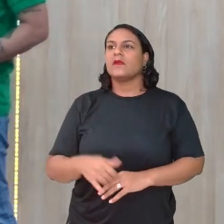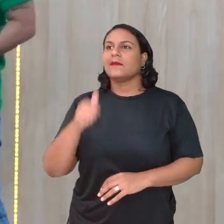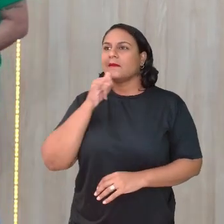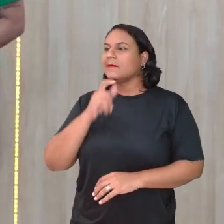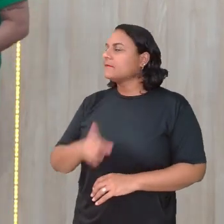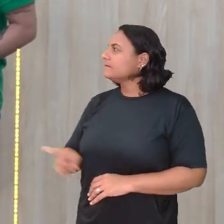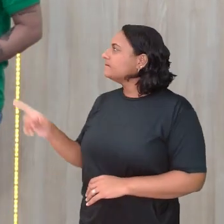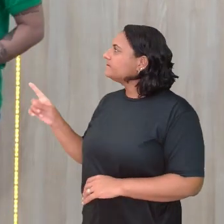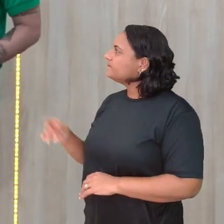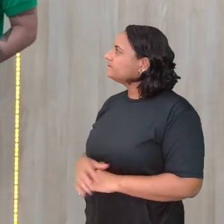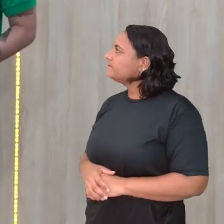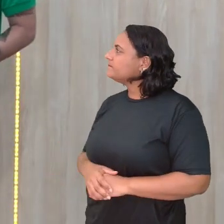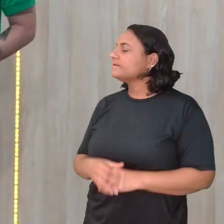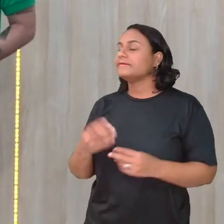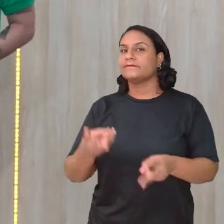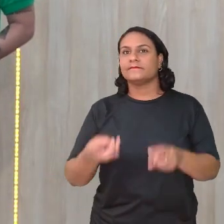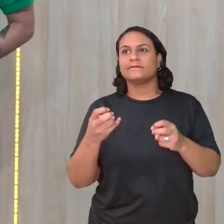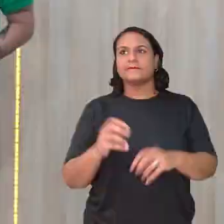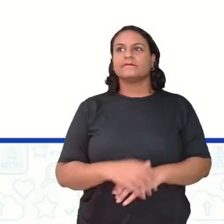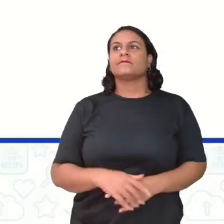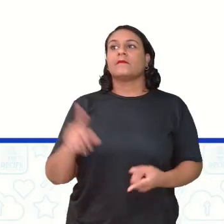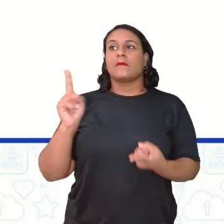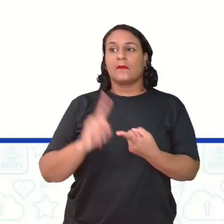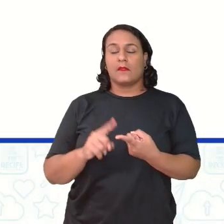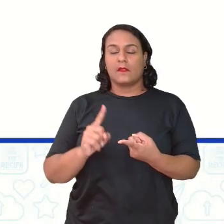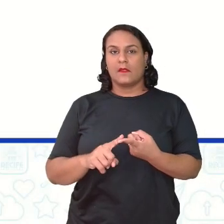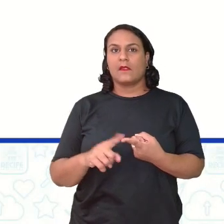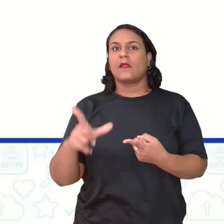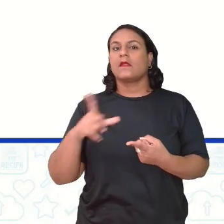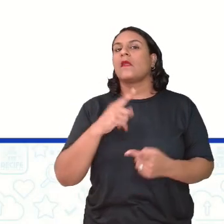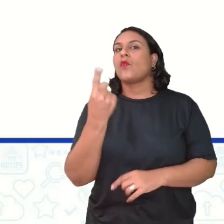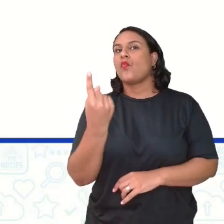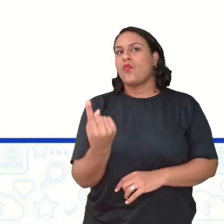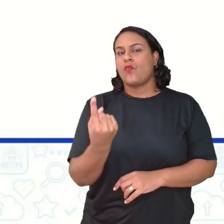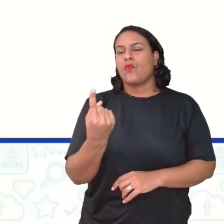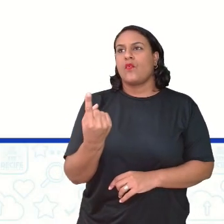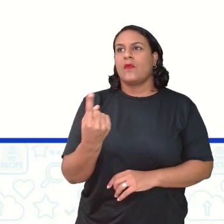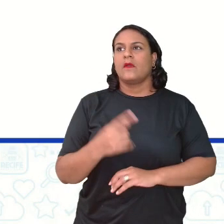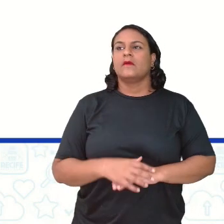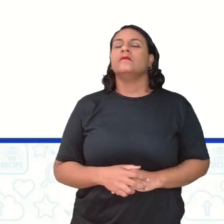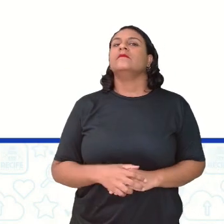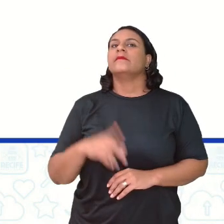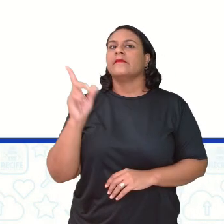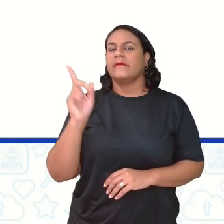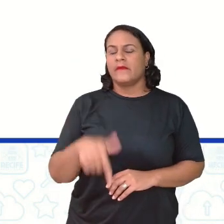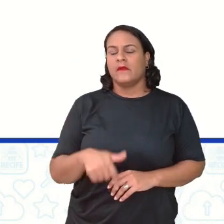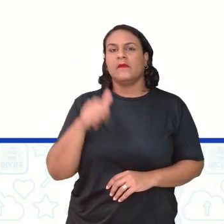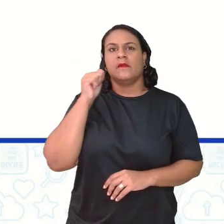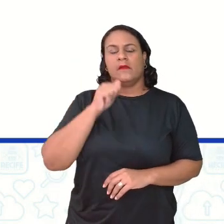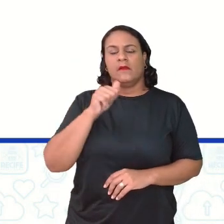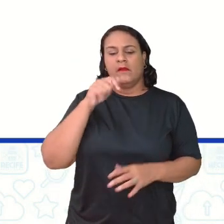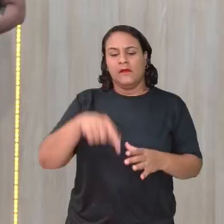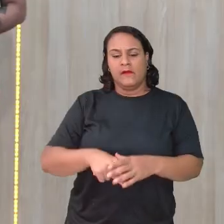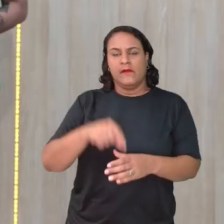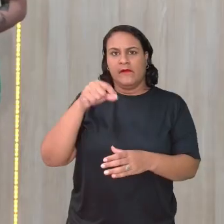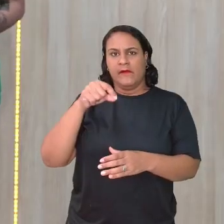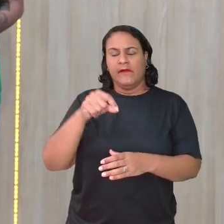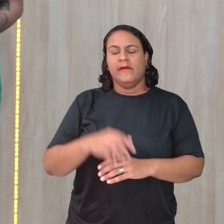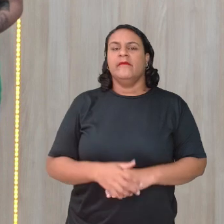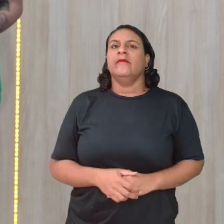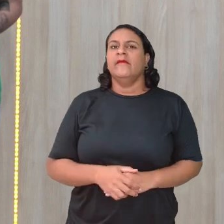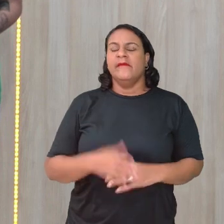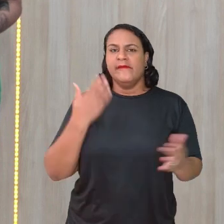ó, observe, casos favoráveis, eu tenho um caso favorável, que é o daquela garota ser a sorteada.